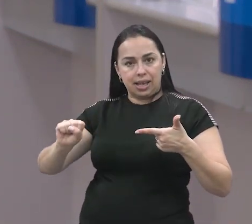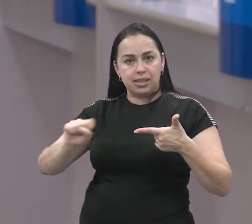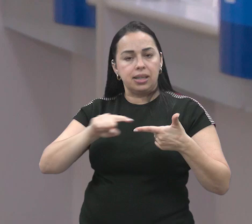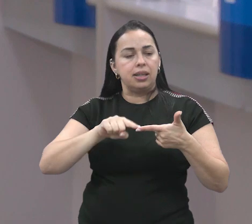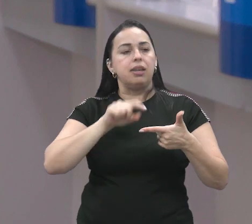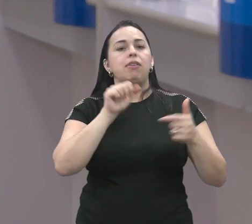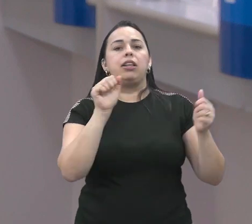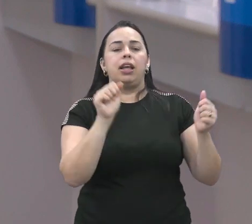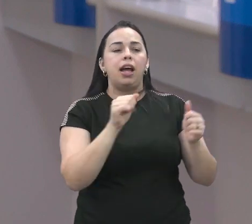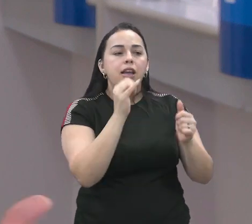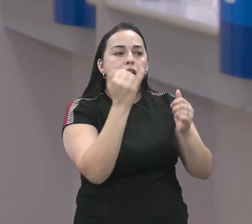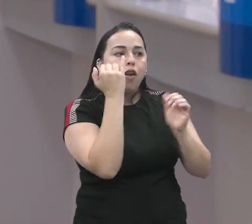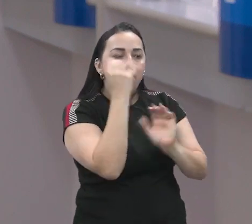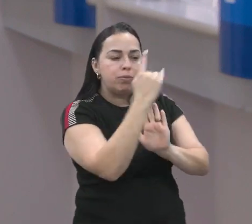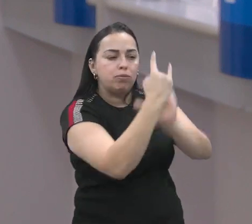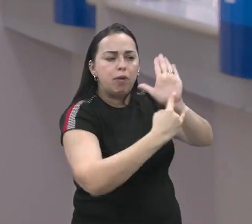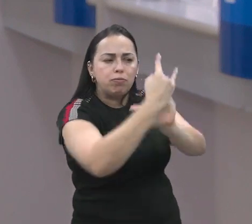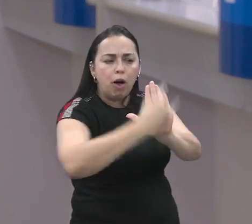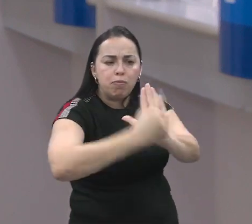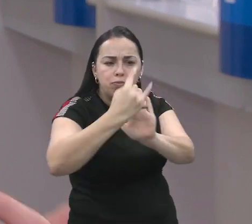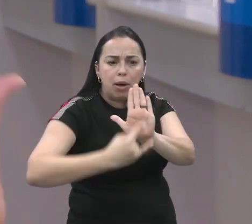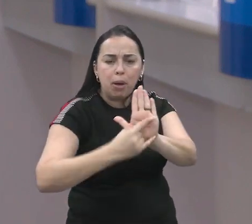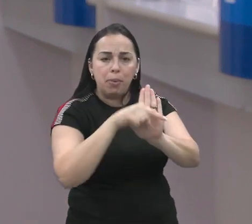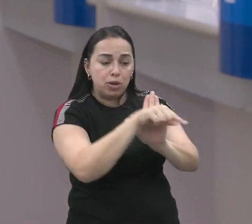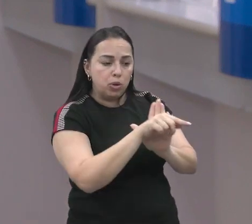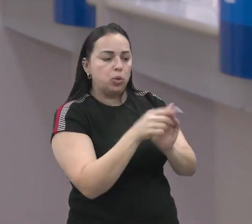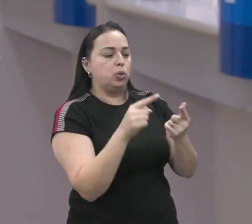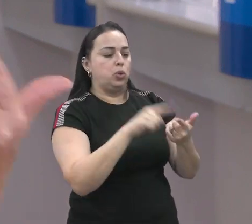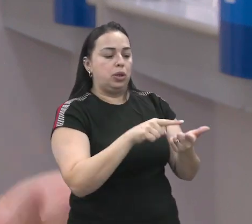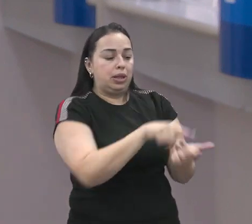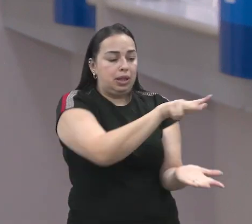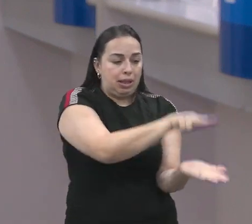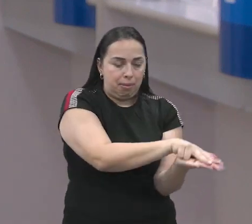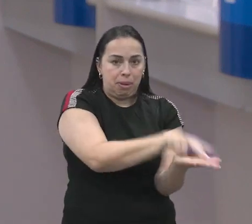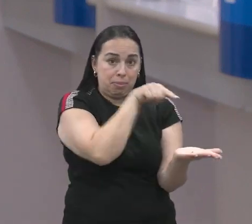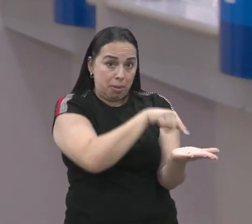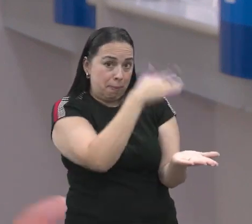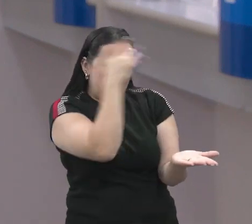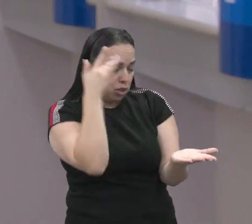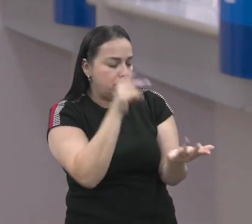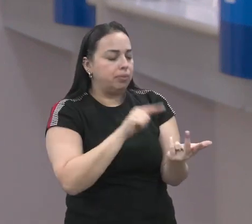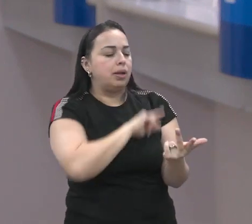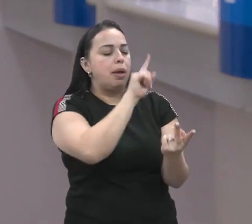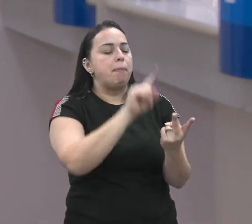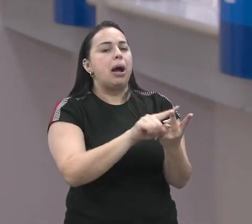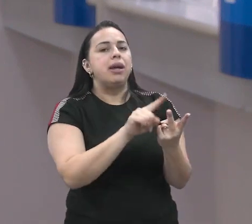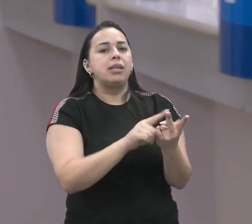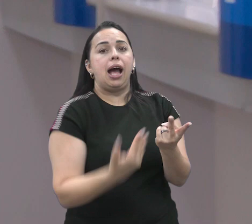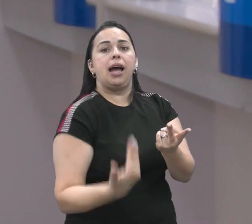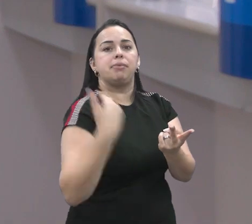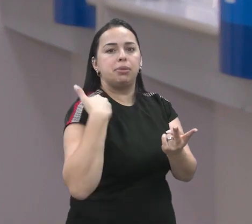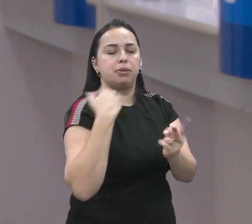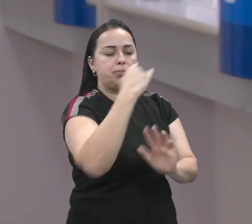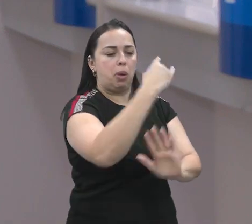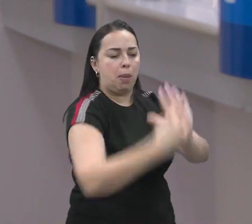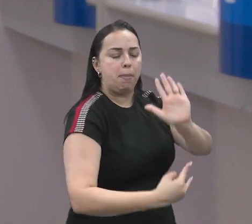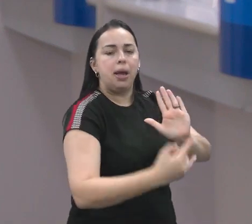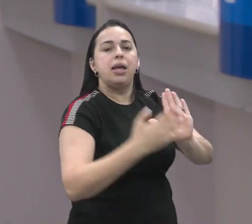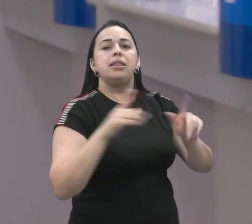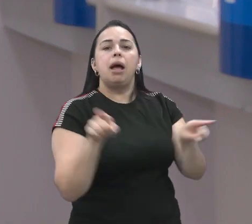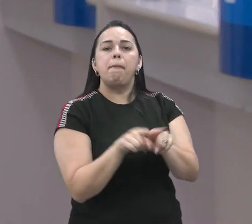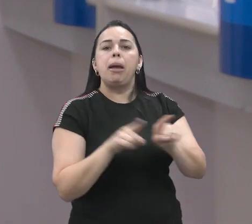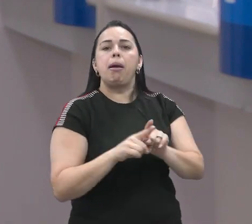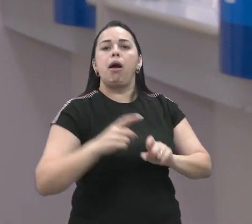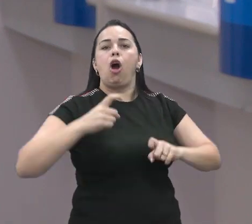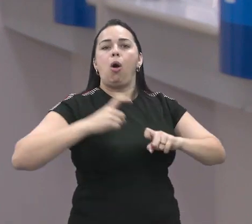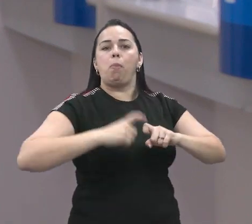que esta pessoa vai juntar os documentos dele e do beneficiário, mais um atestado